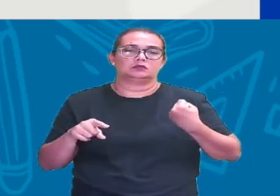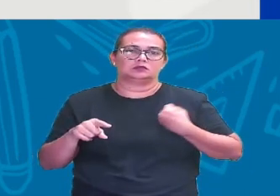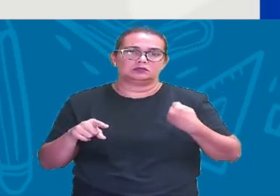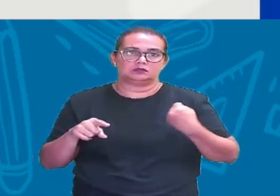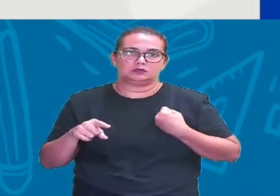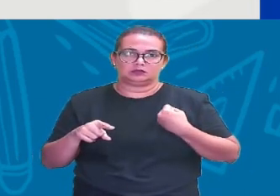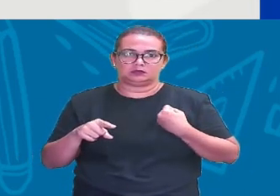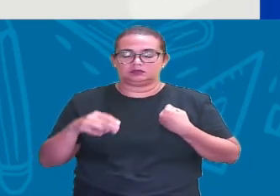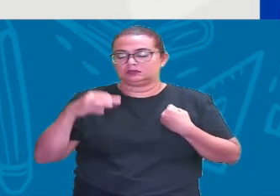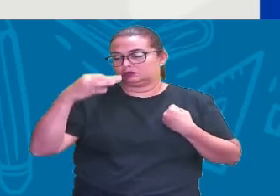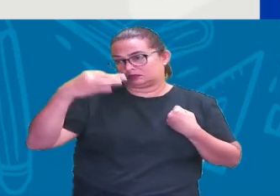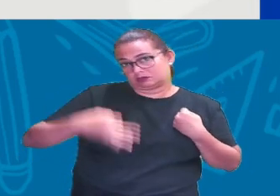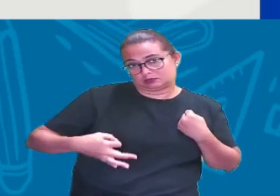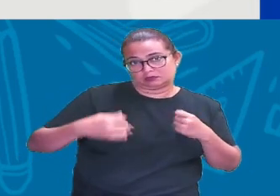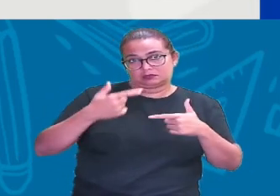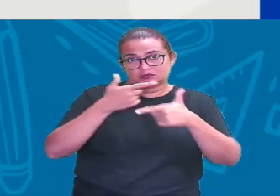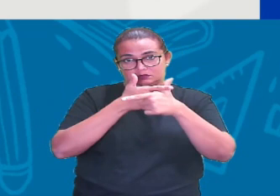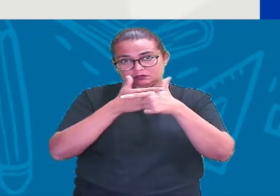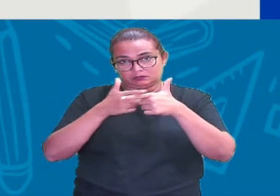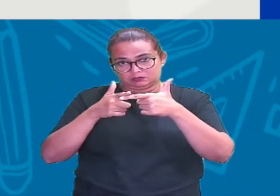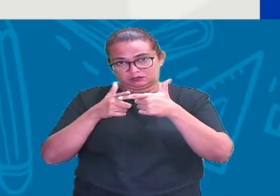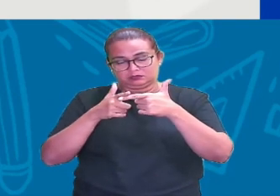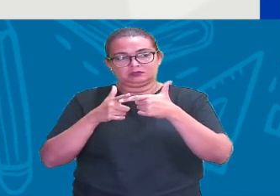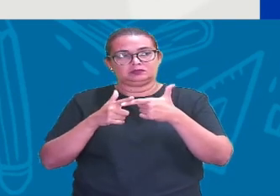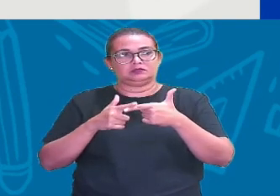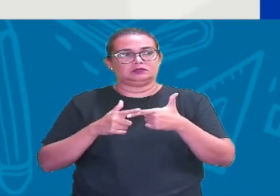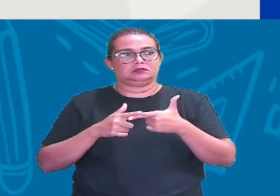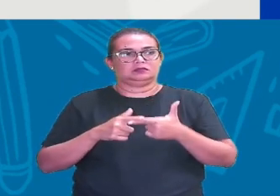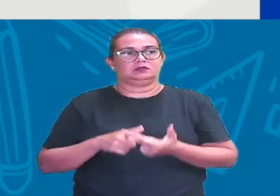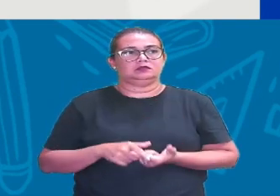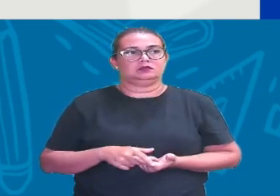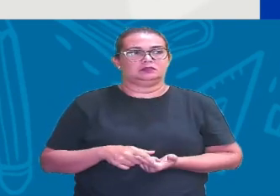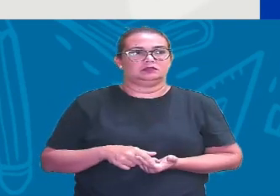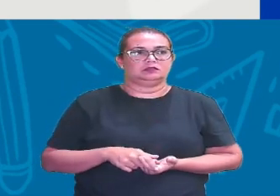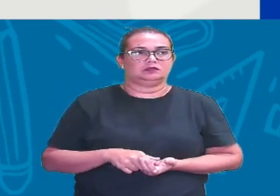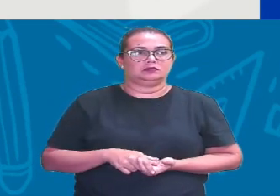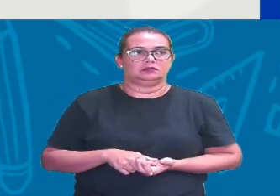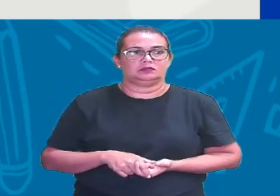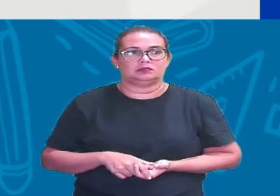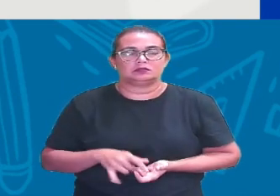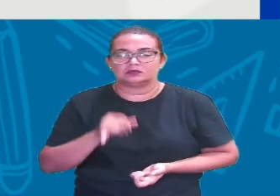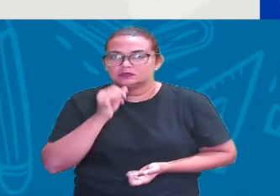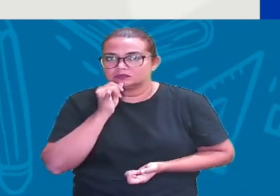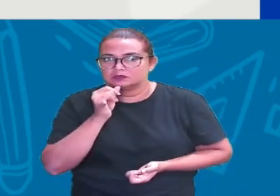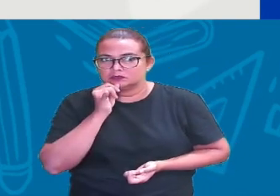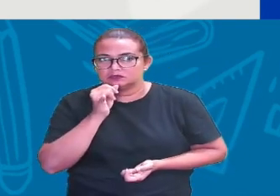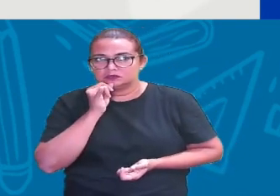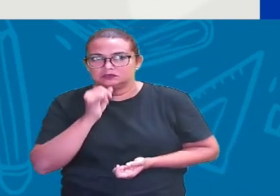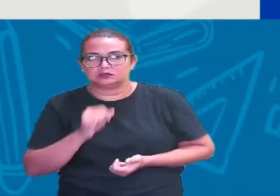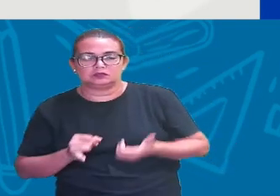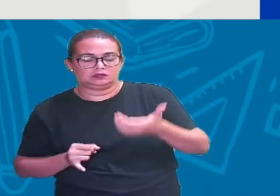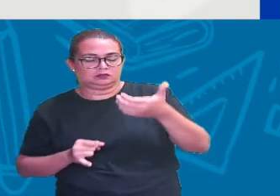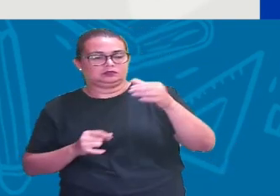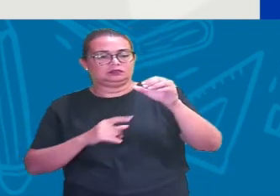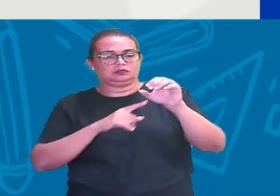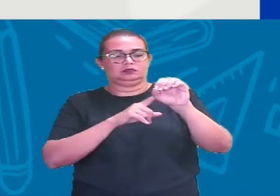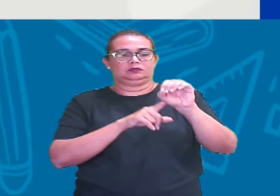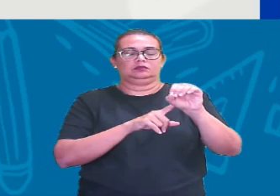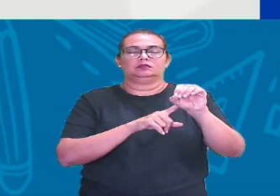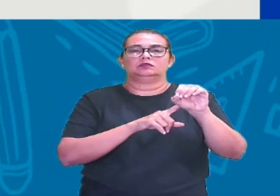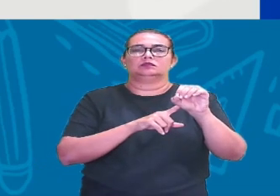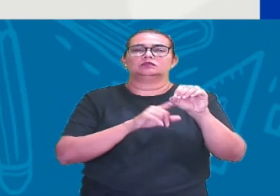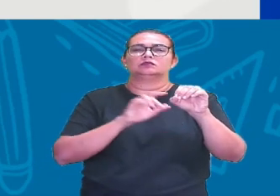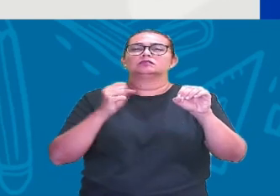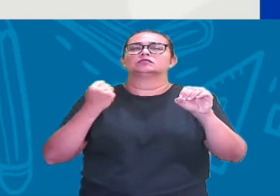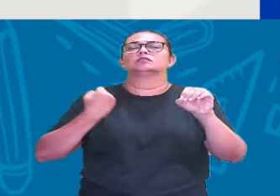divisores certos de um determinado valor. Olha aí nosso quadro, um exemplo. O 10. Quais são